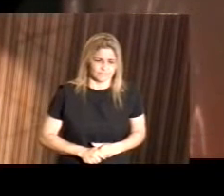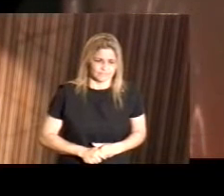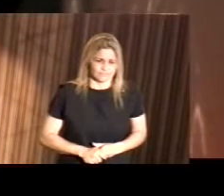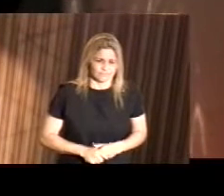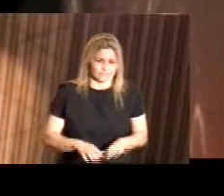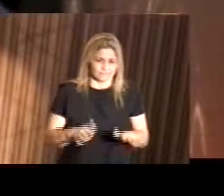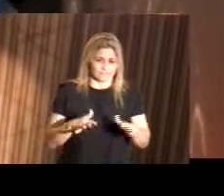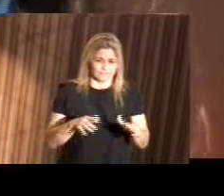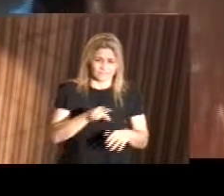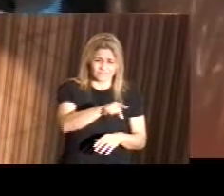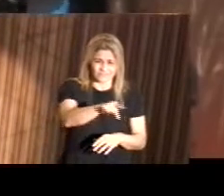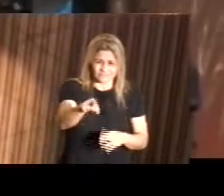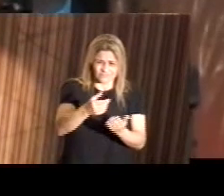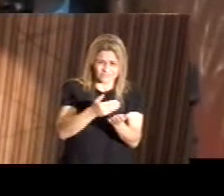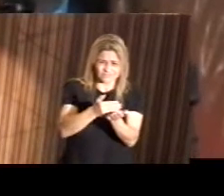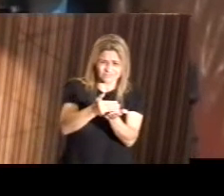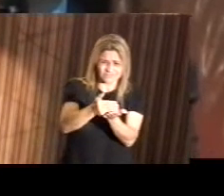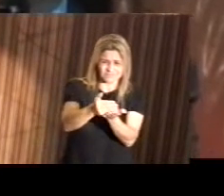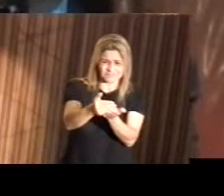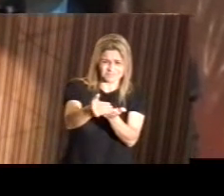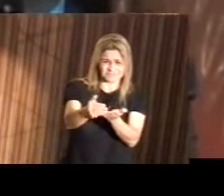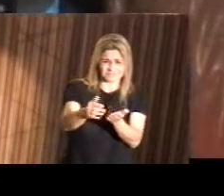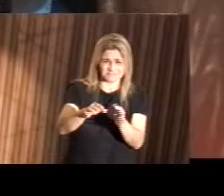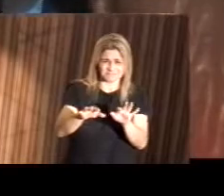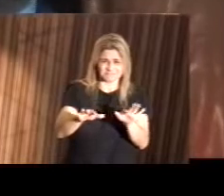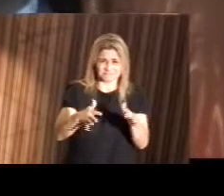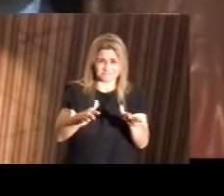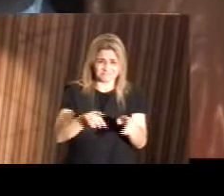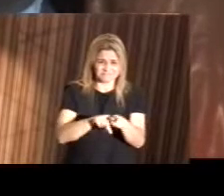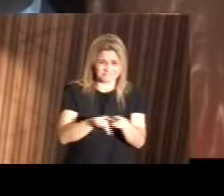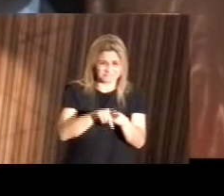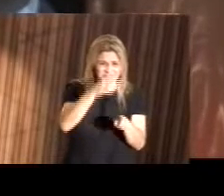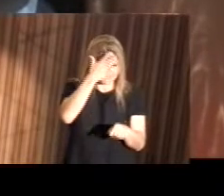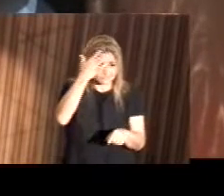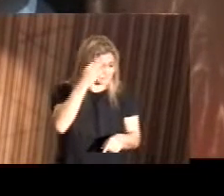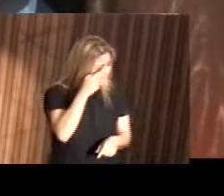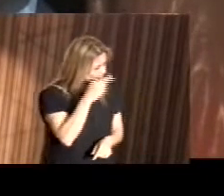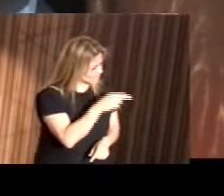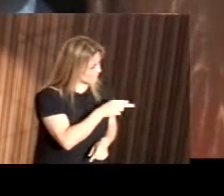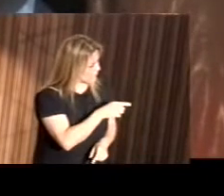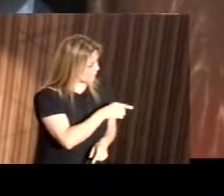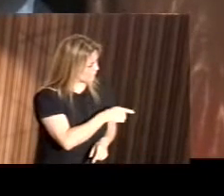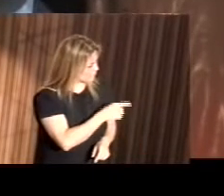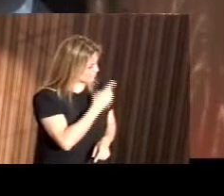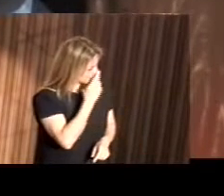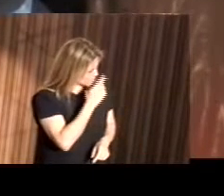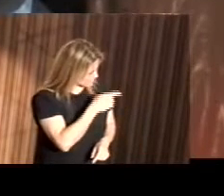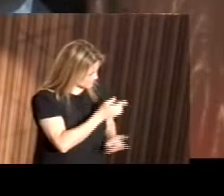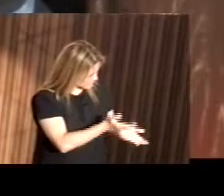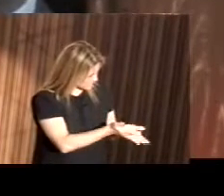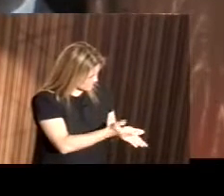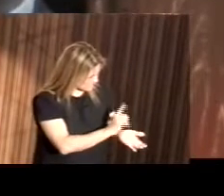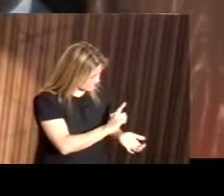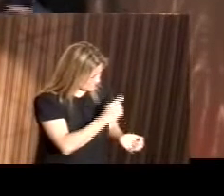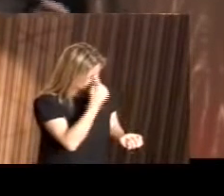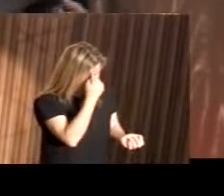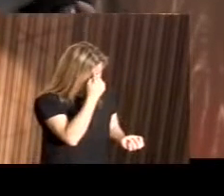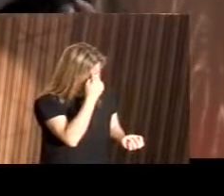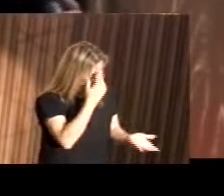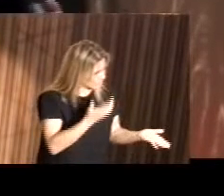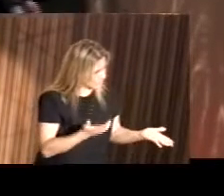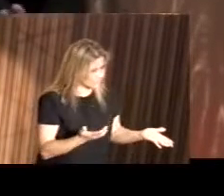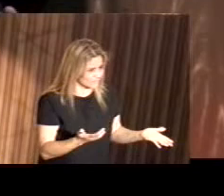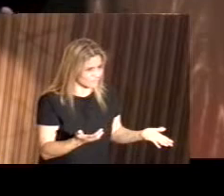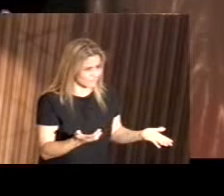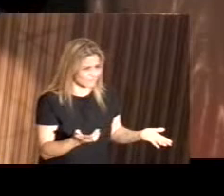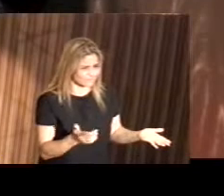pode saber nem que você é crente, nem que você teme a Deus. E estão tão enraizados